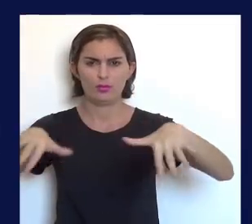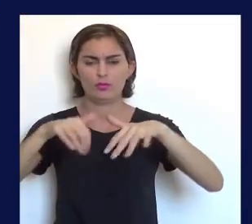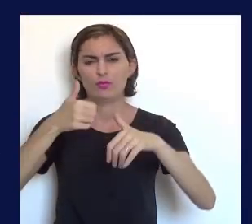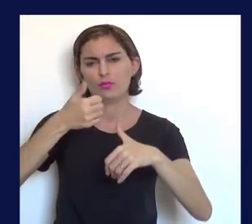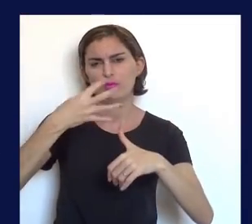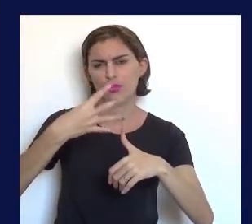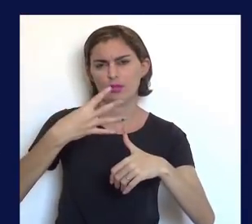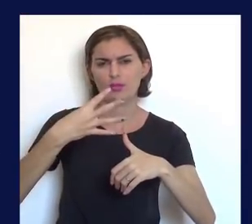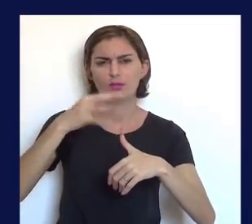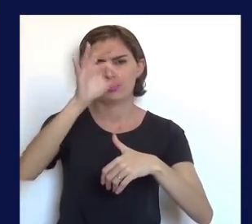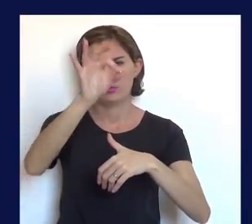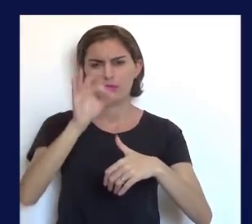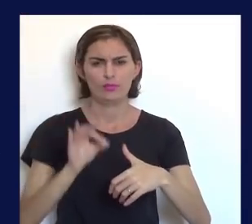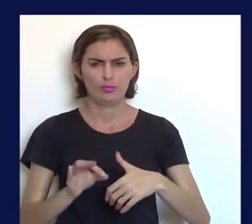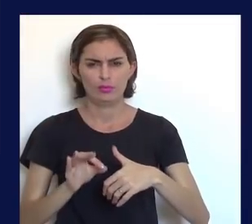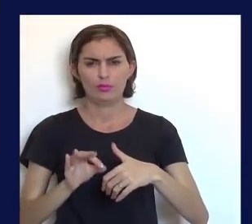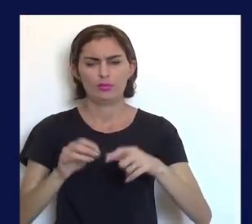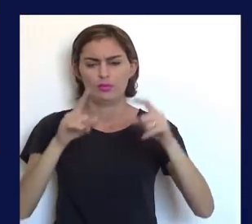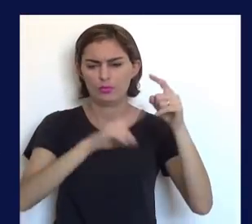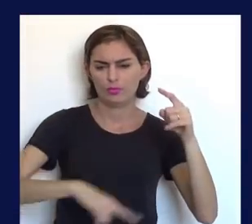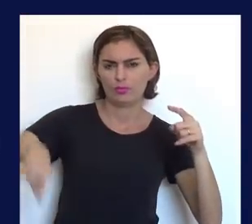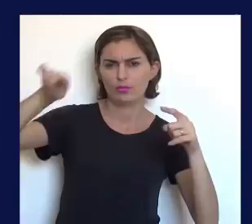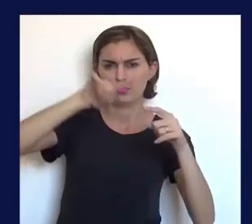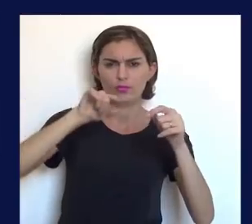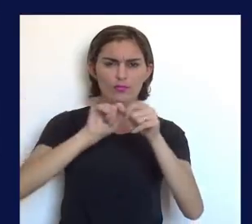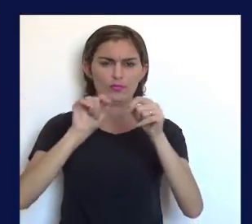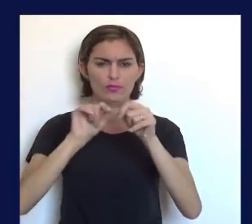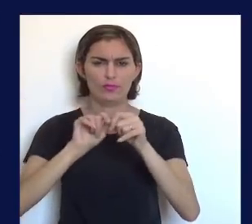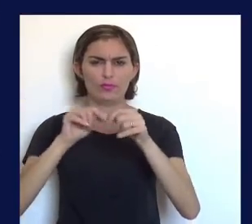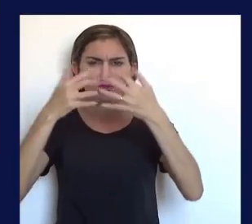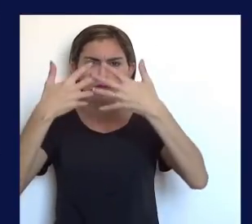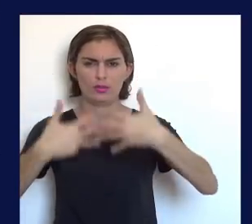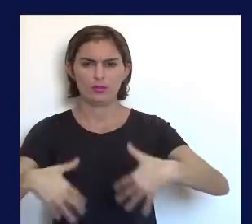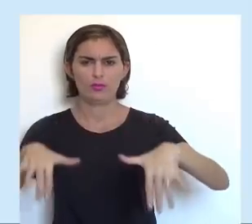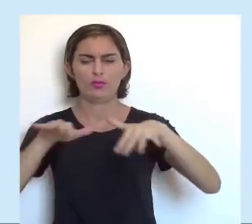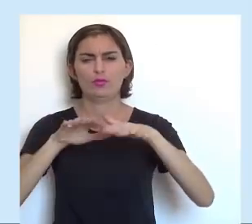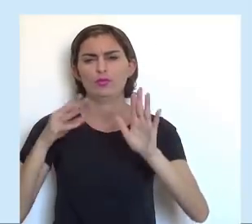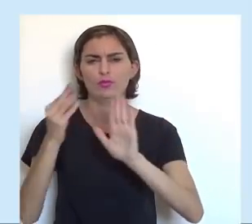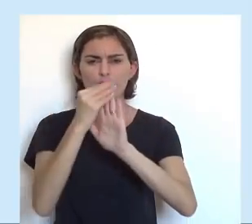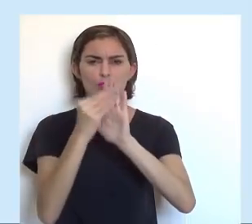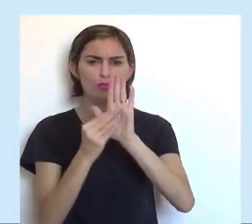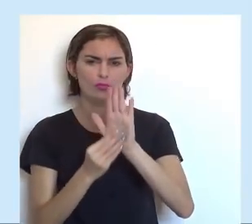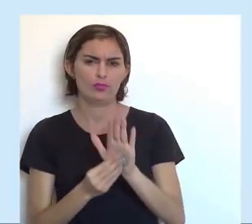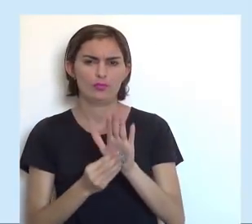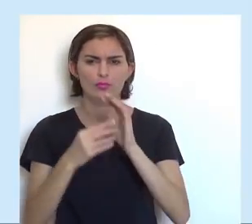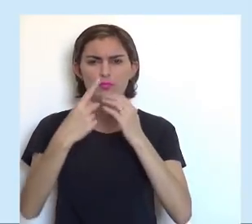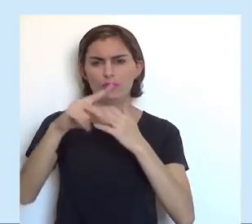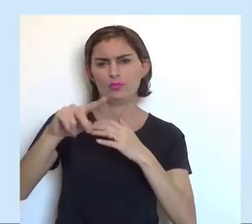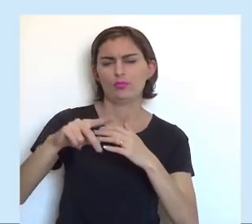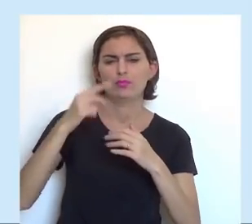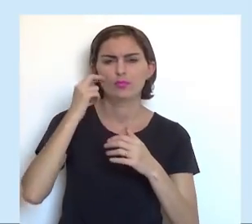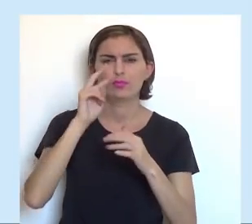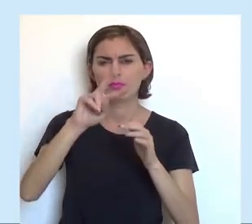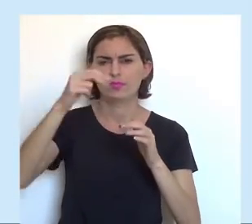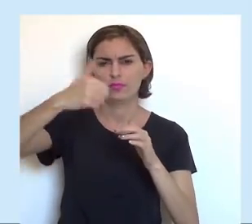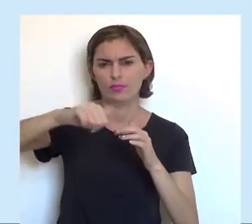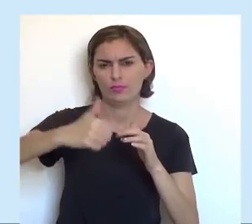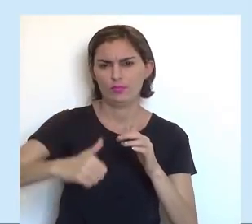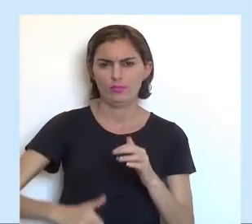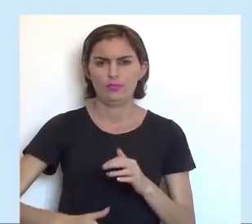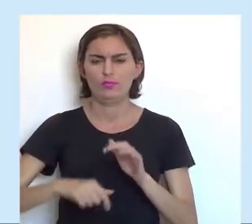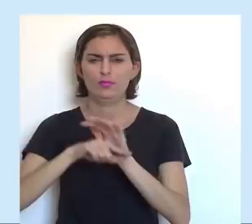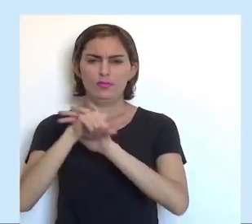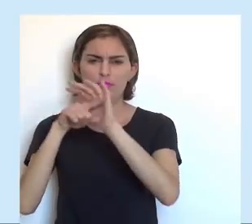Apenas 14% do pneu é formado pela borracha natural. Vou colocar aqui para a gente